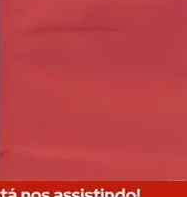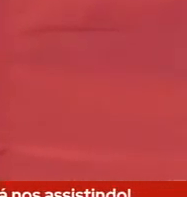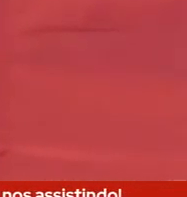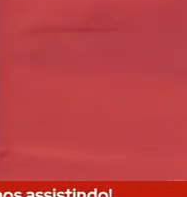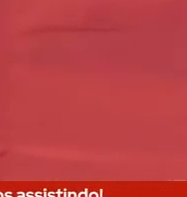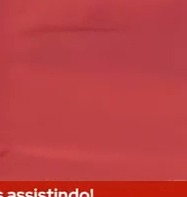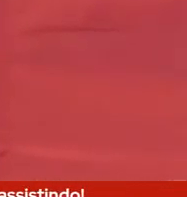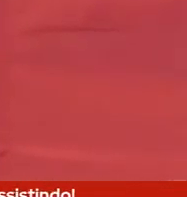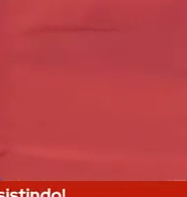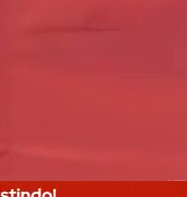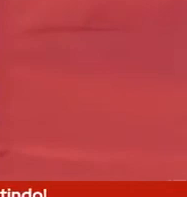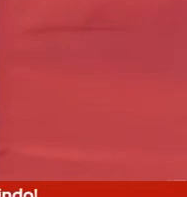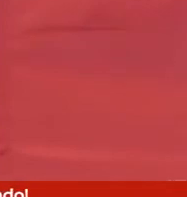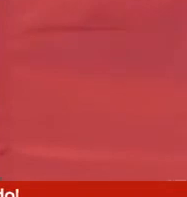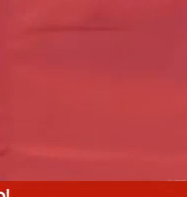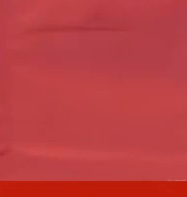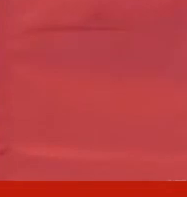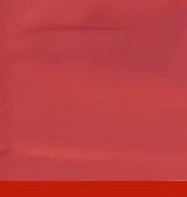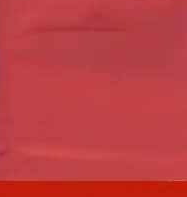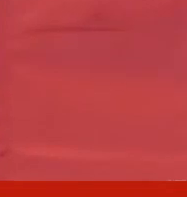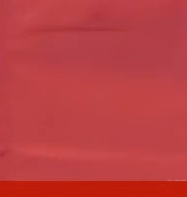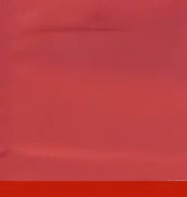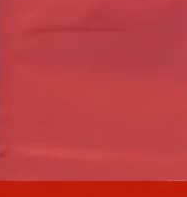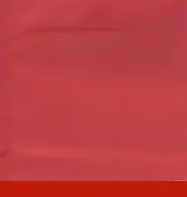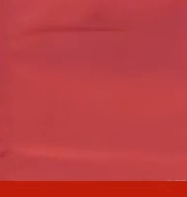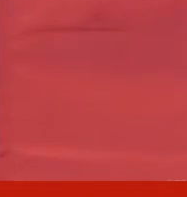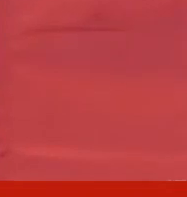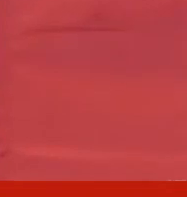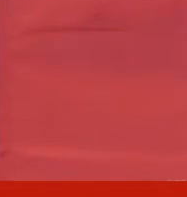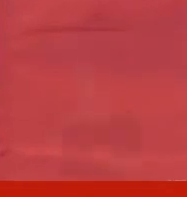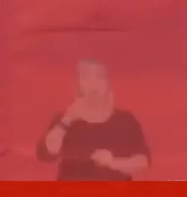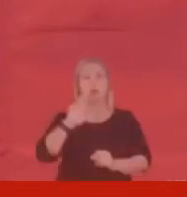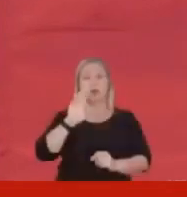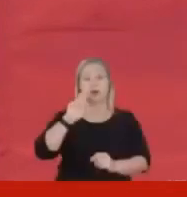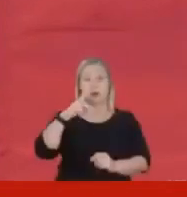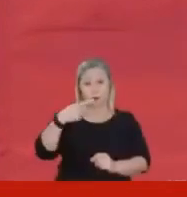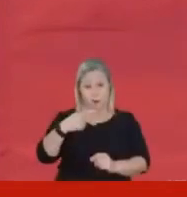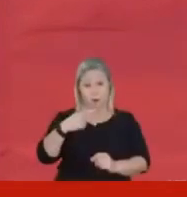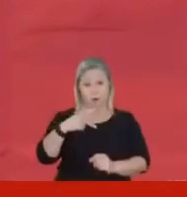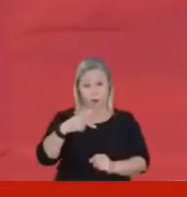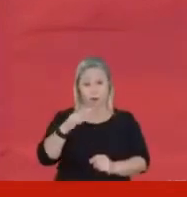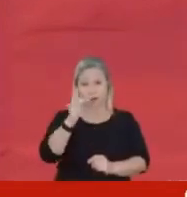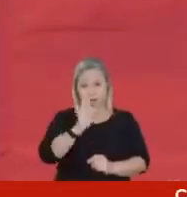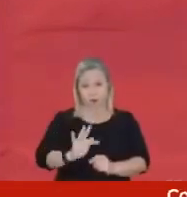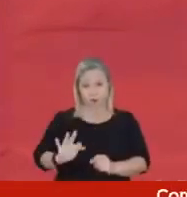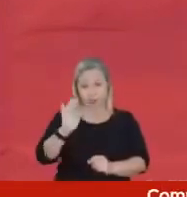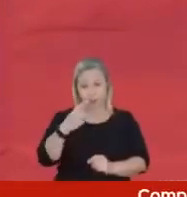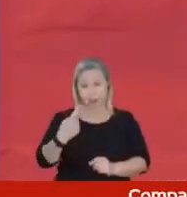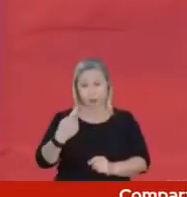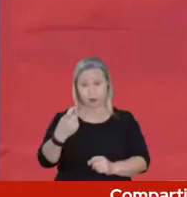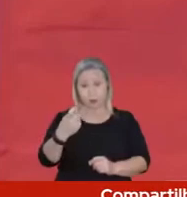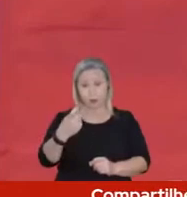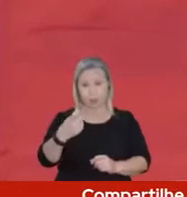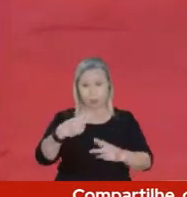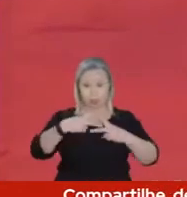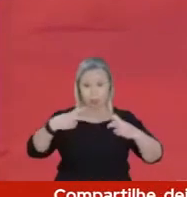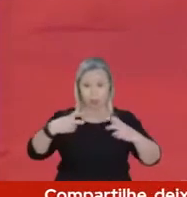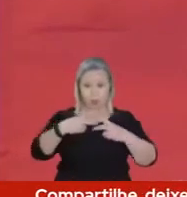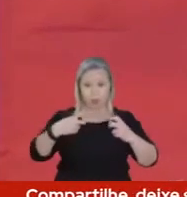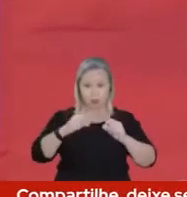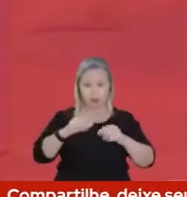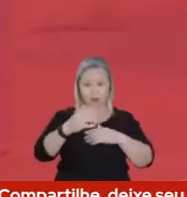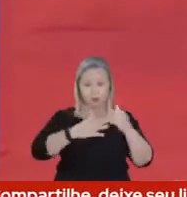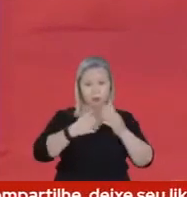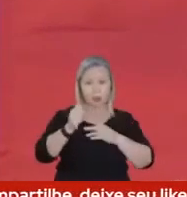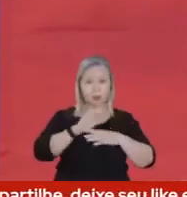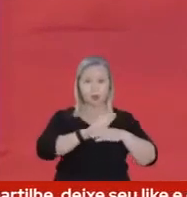Brasil. E nós da FUP, com os nossos sindicatos, fizemos ações solidárias em todo o Brasil com o gás a preço